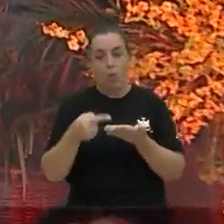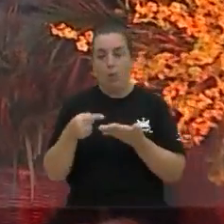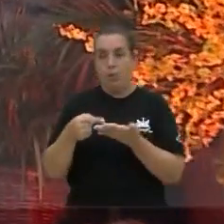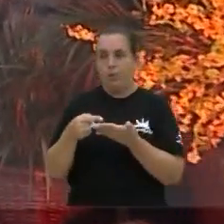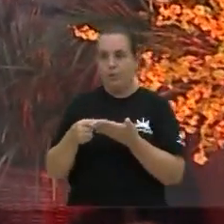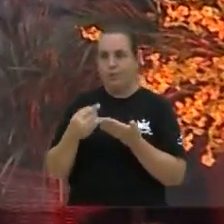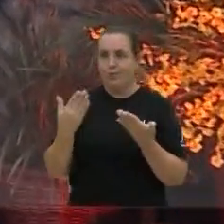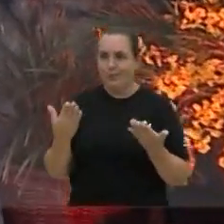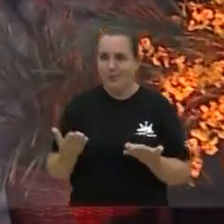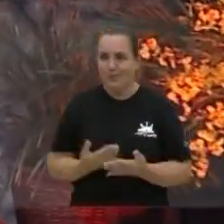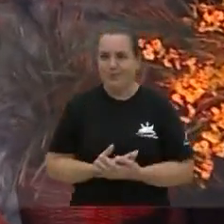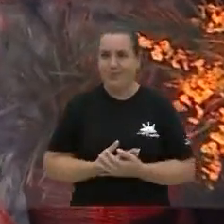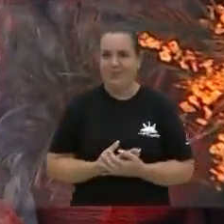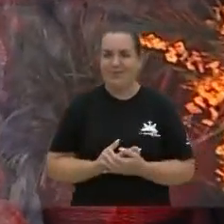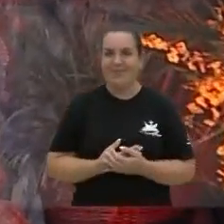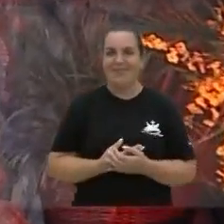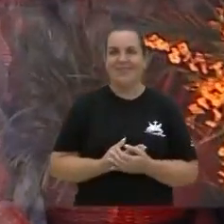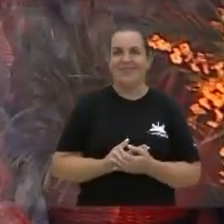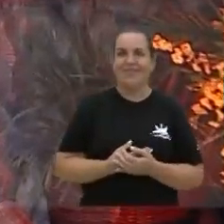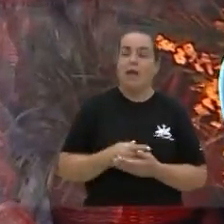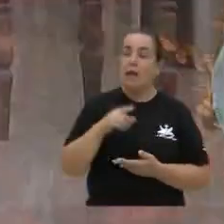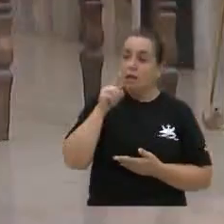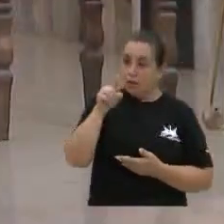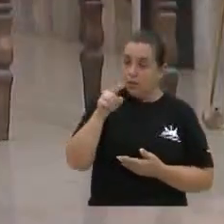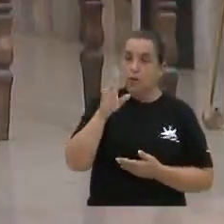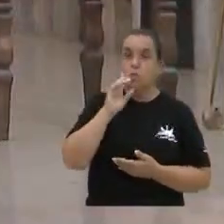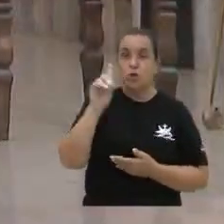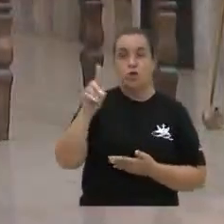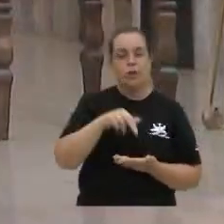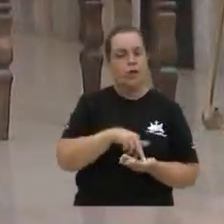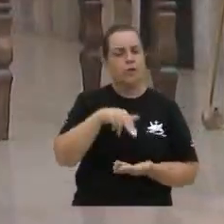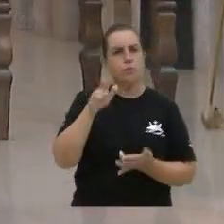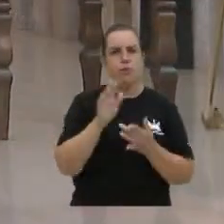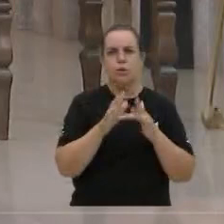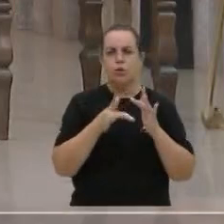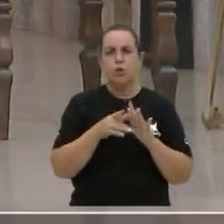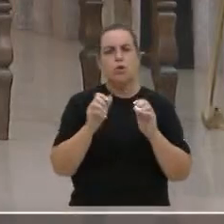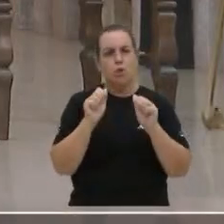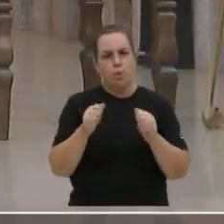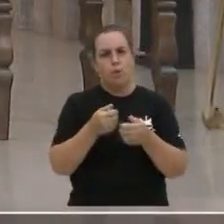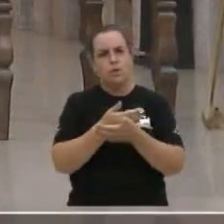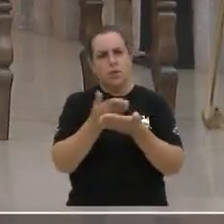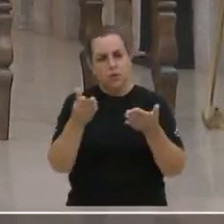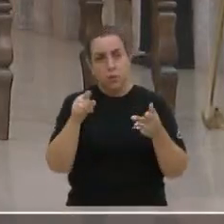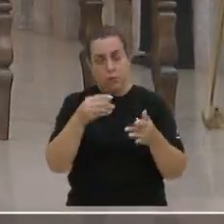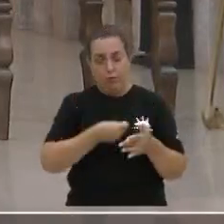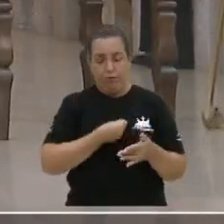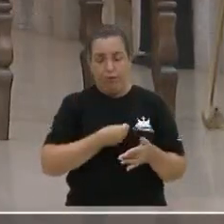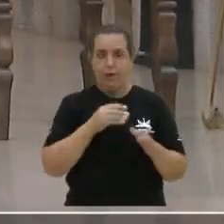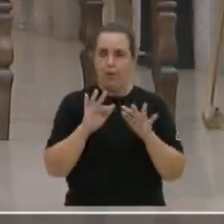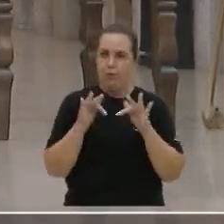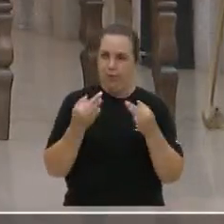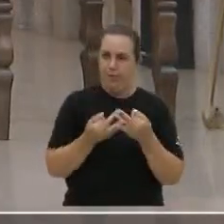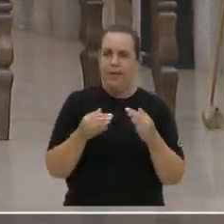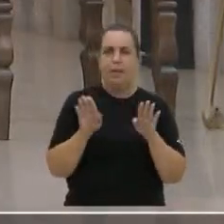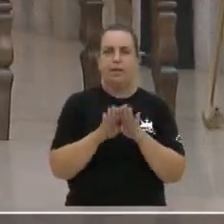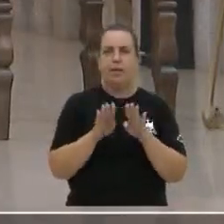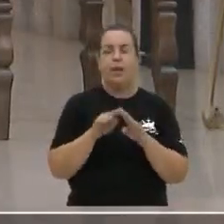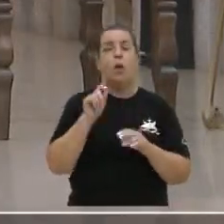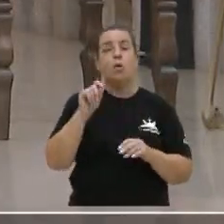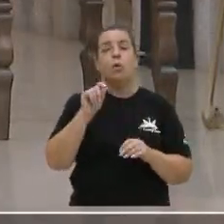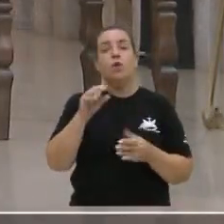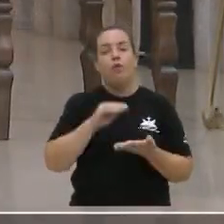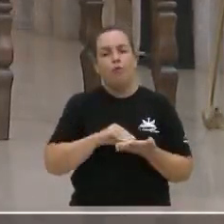compromisso. Que essa Páscoa possa ser na tua vida e na tua família aquilo que está